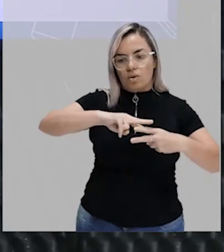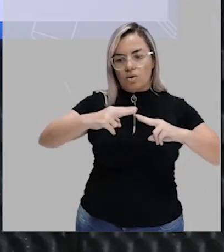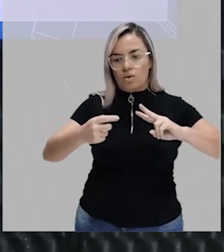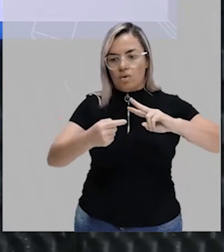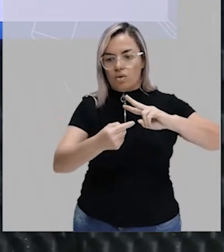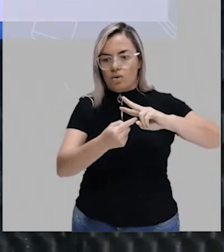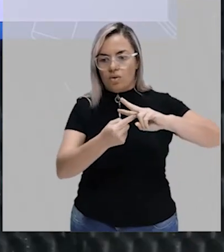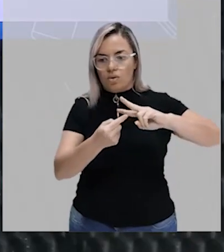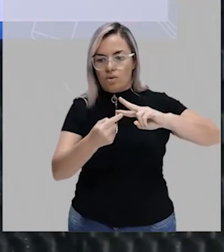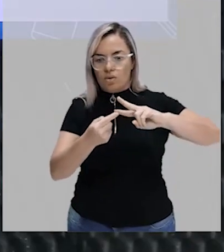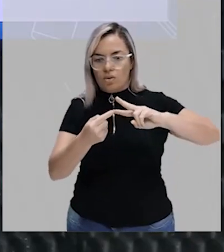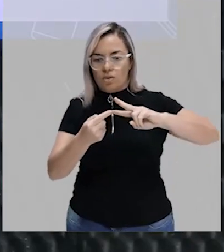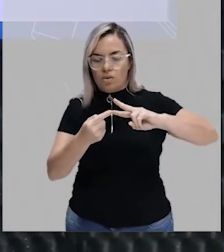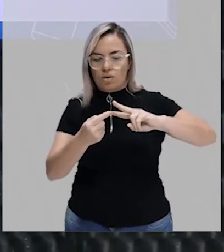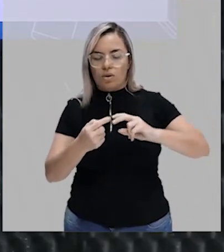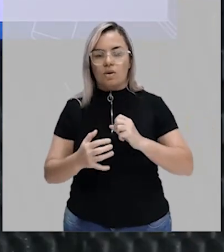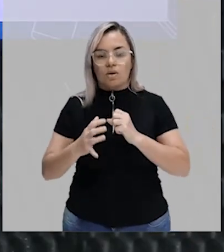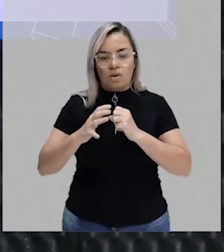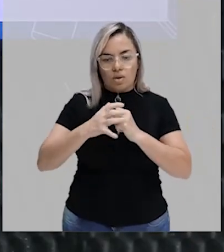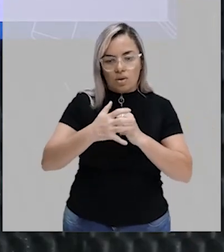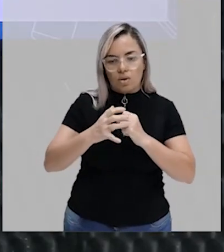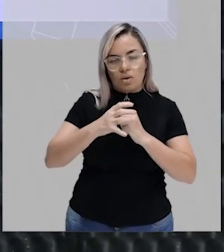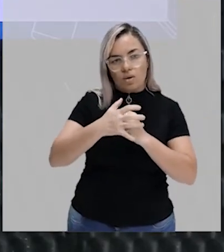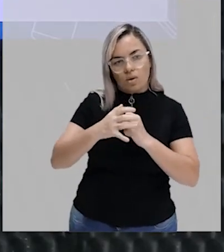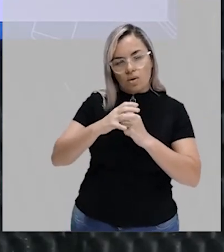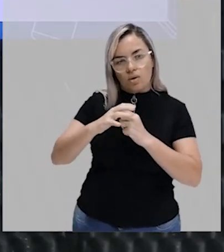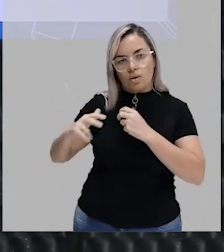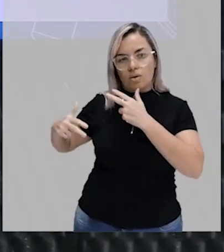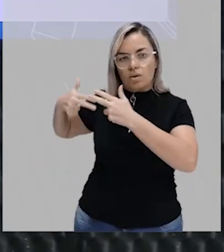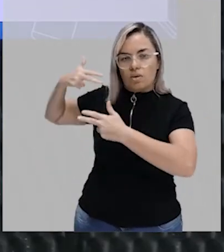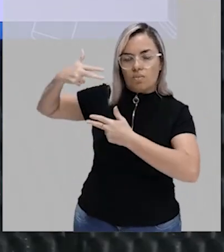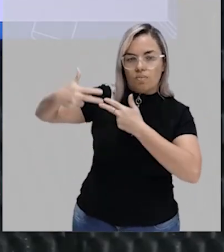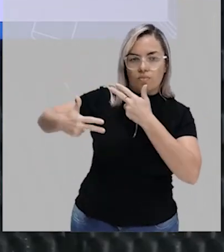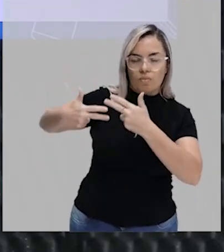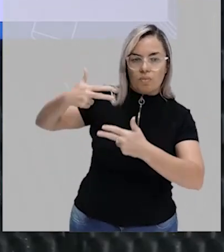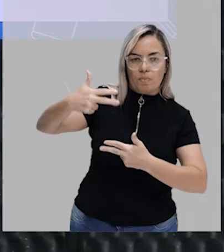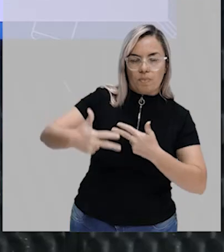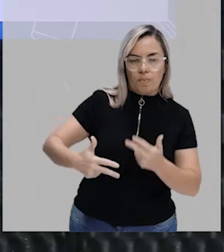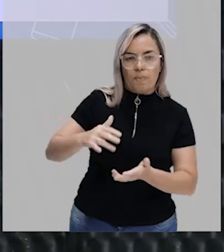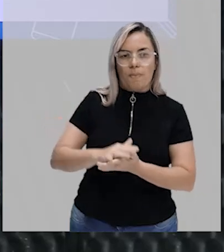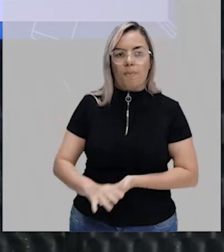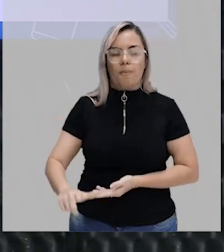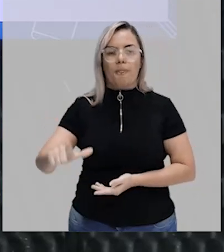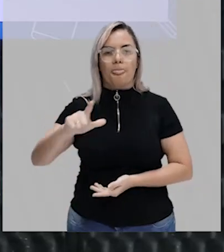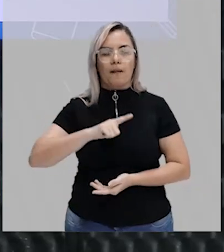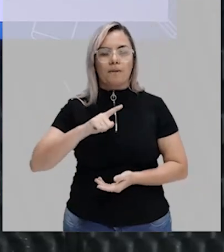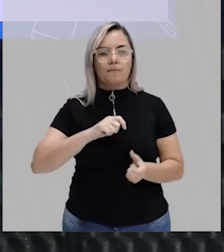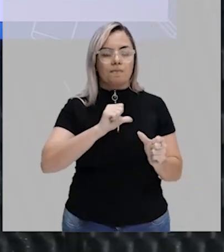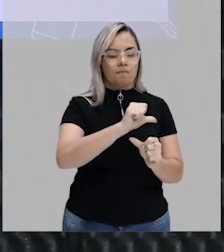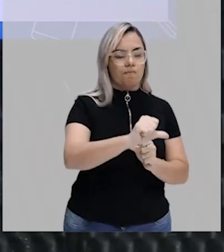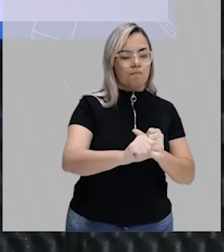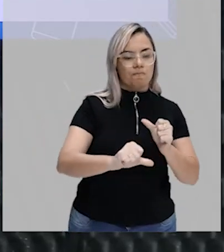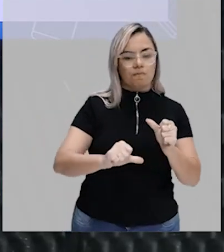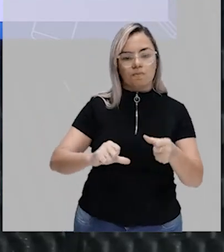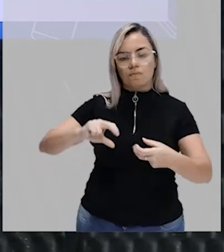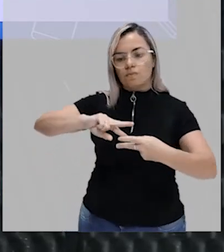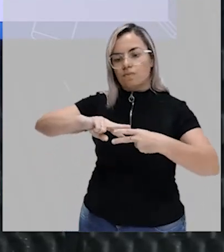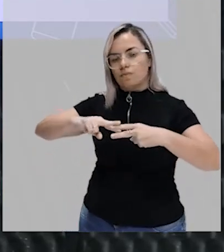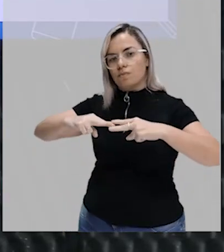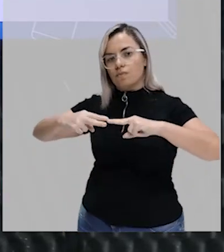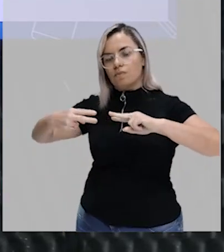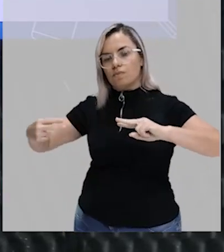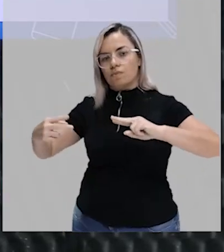preservado pela seleção natural. Resumindo o que eu acabei de dizer, se você teve uma mutação genética, se